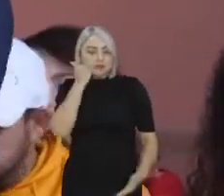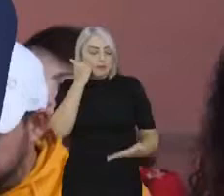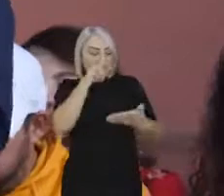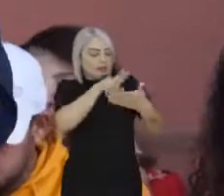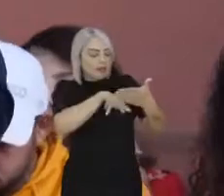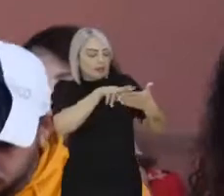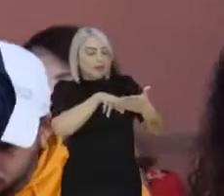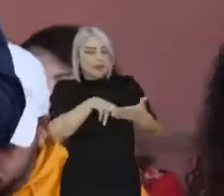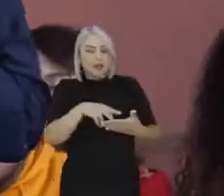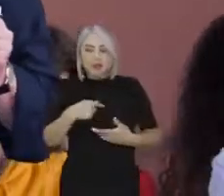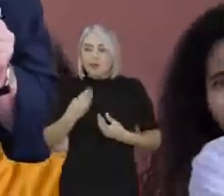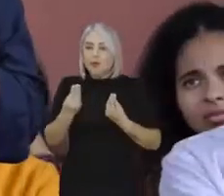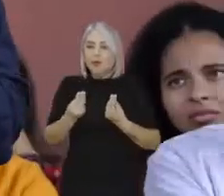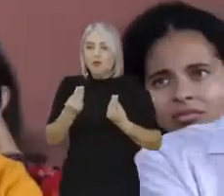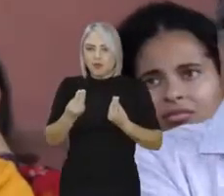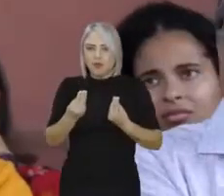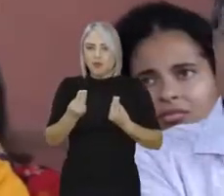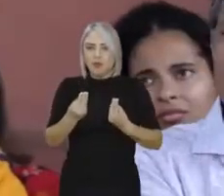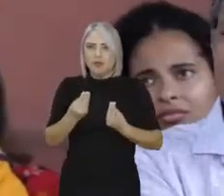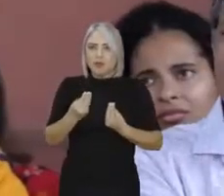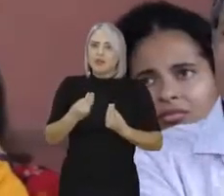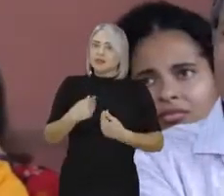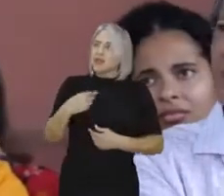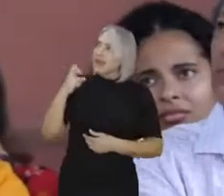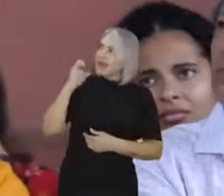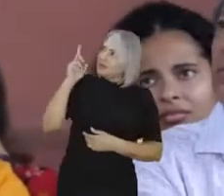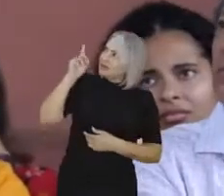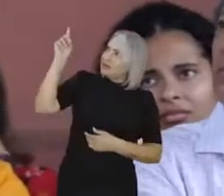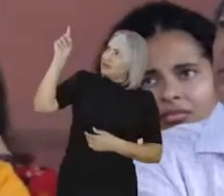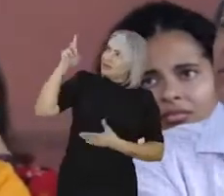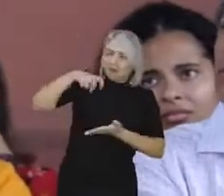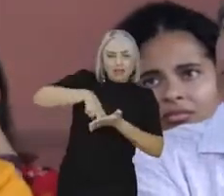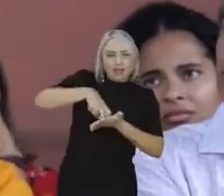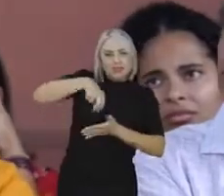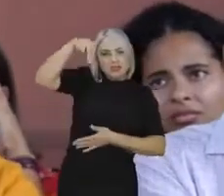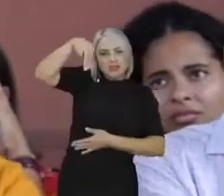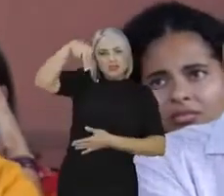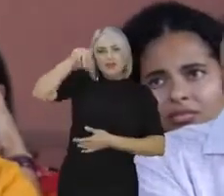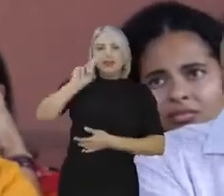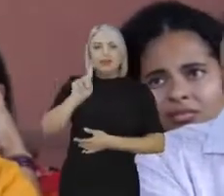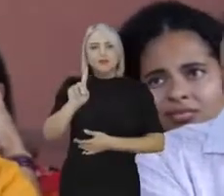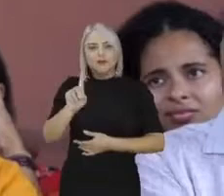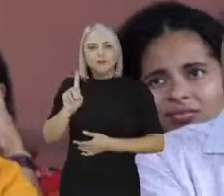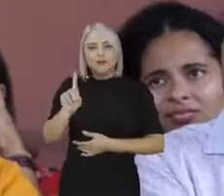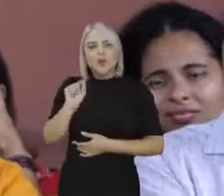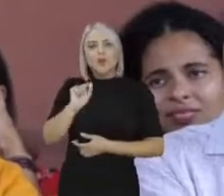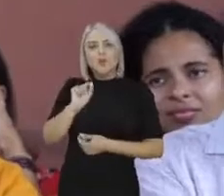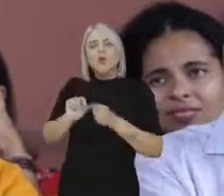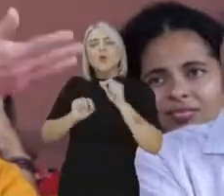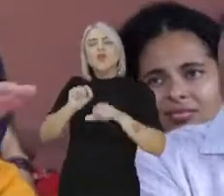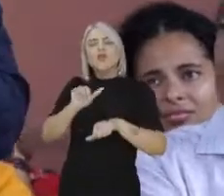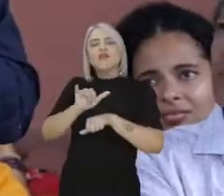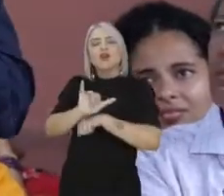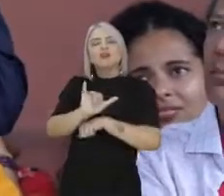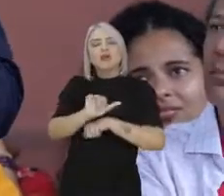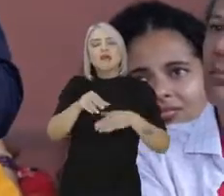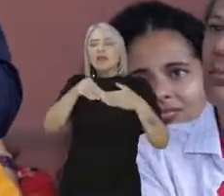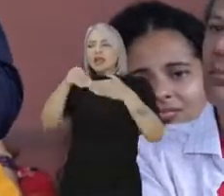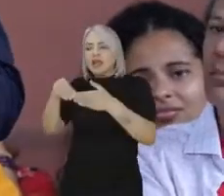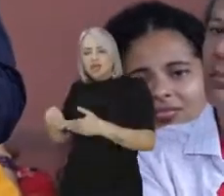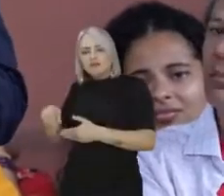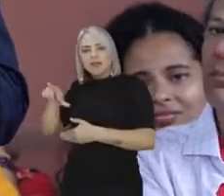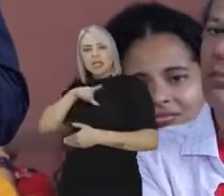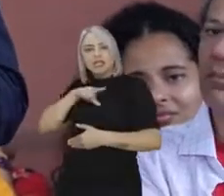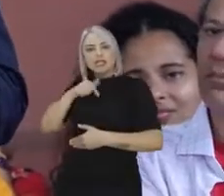que Deus está castigando o Nordeste? Não, o que faltava? O que faltava era levar para lá o que tem nos outros